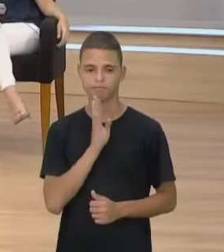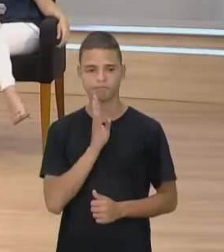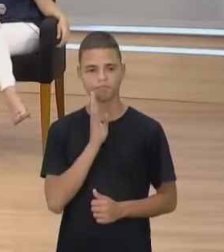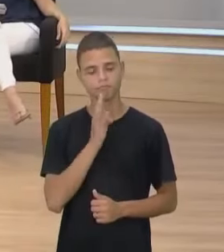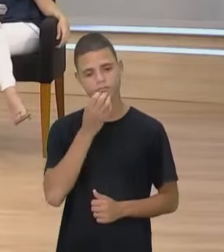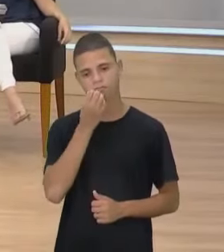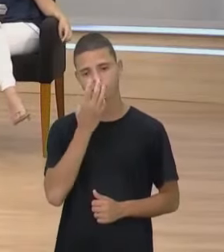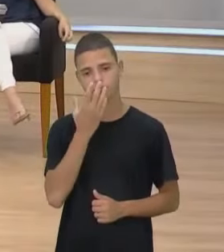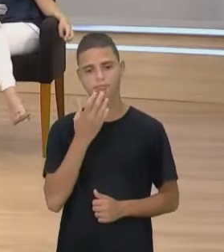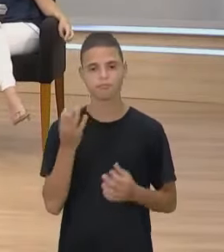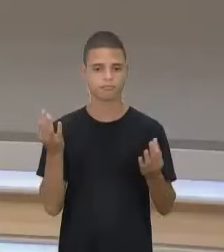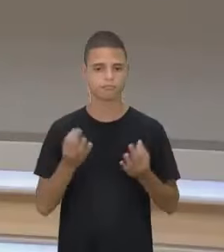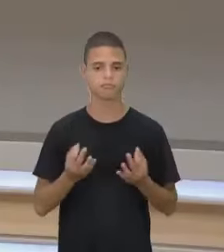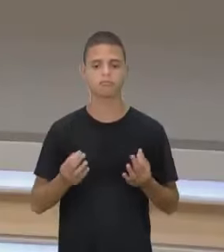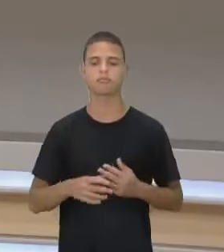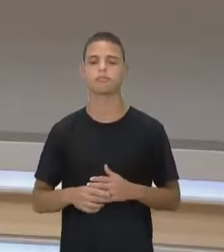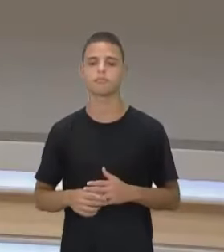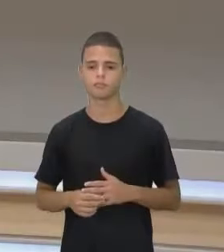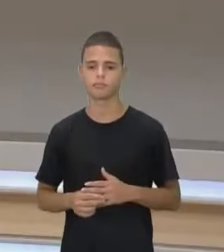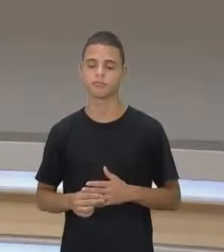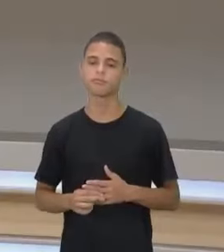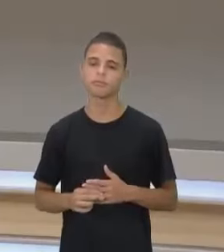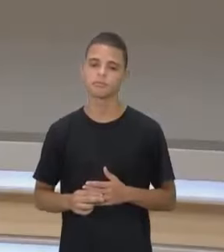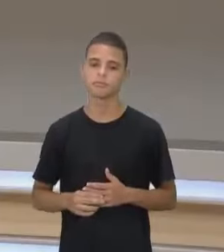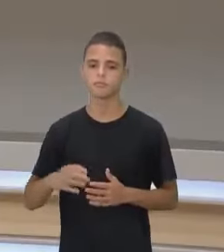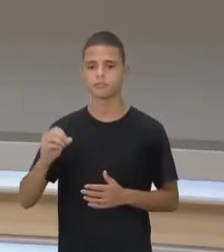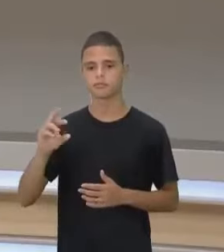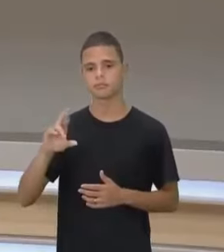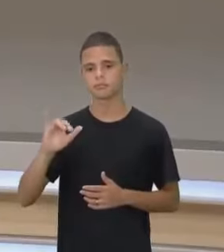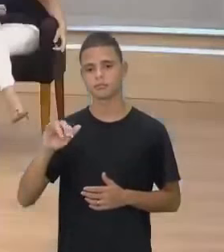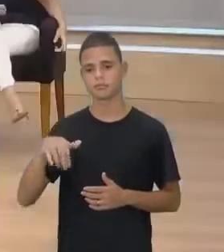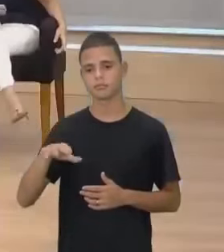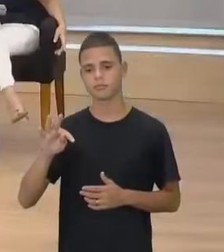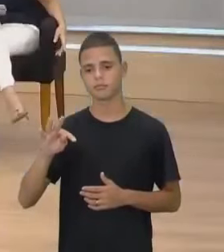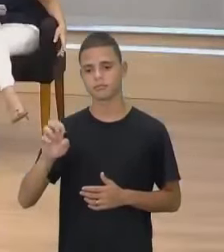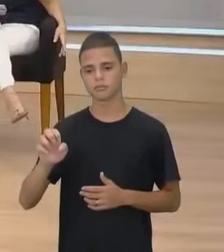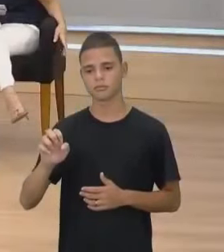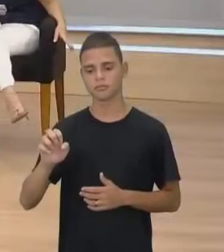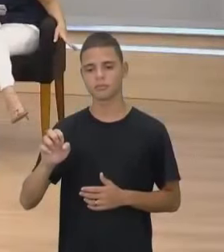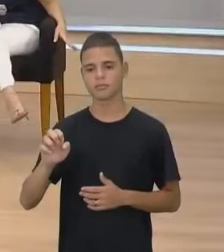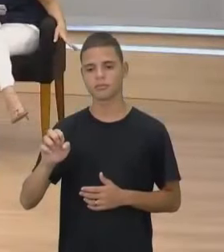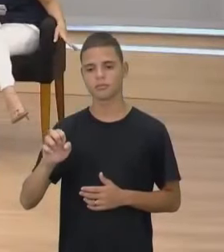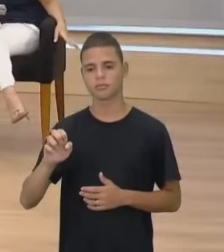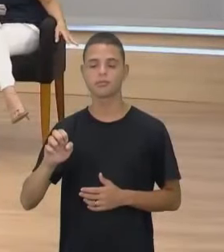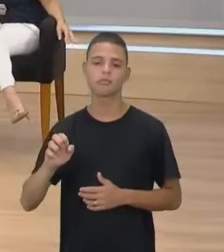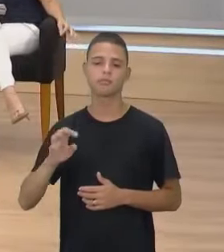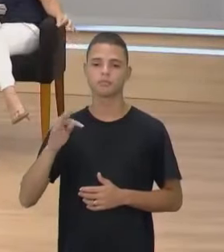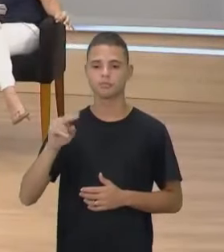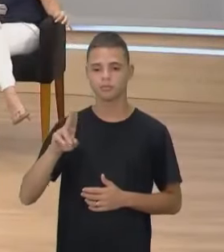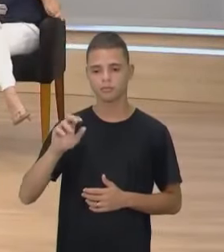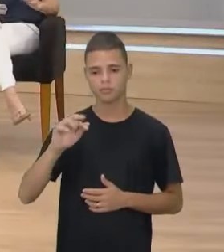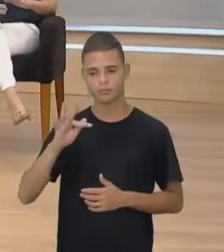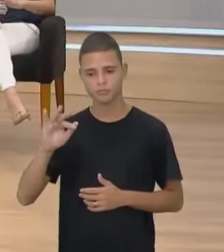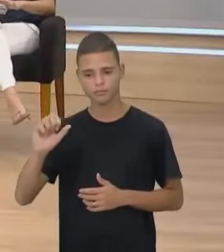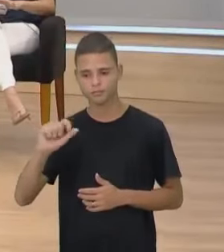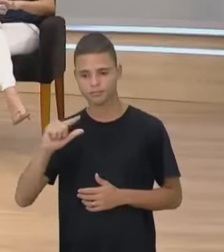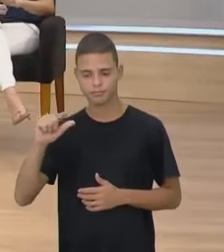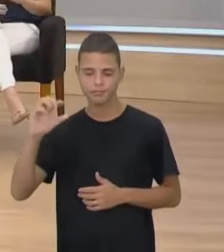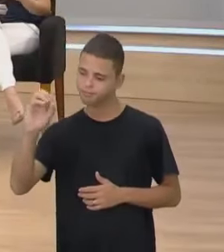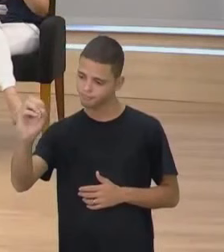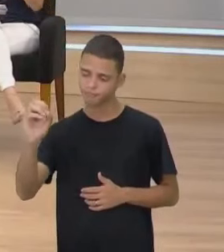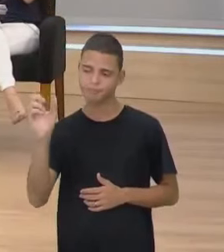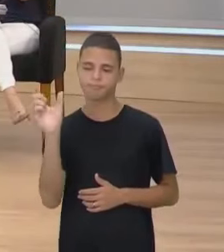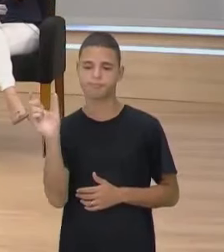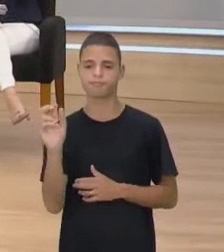né? E no Oriente o pessoal chama de tufão. Tufão muda o nome, né? No Oriente e Japão tufão. Eles falam tufão, não falam furacão. Taifun, né? É